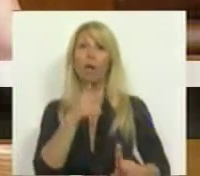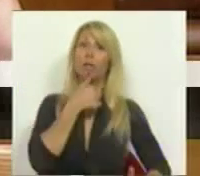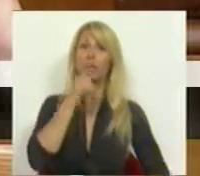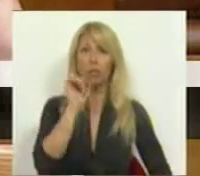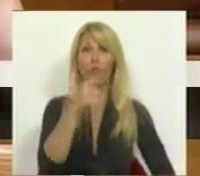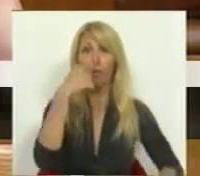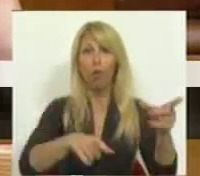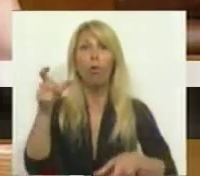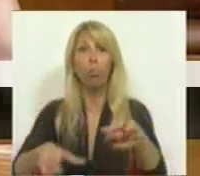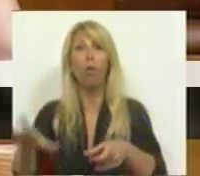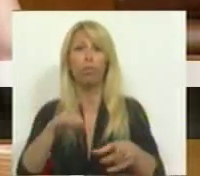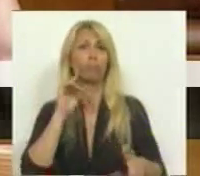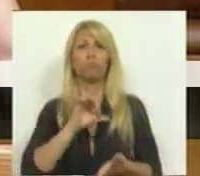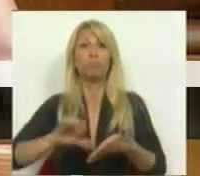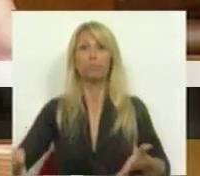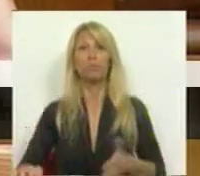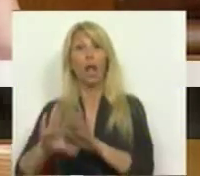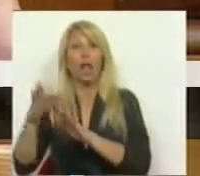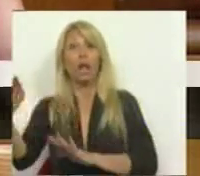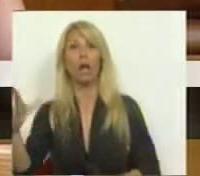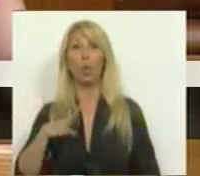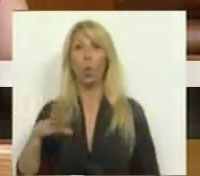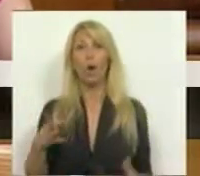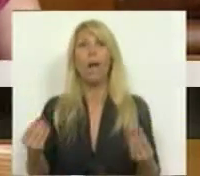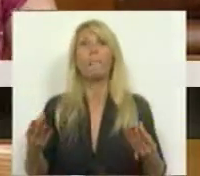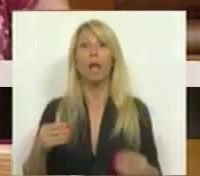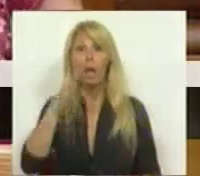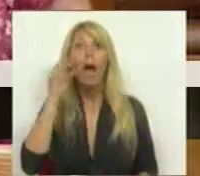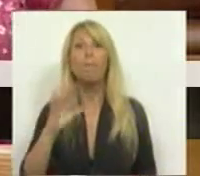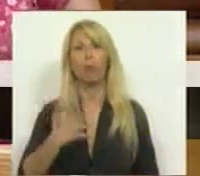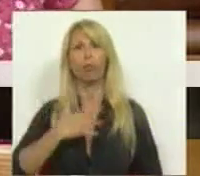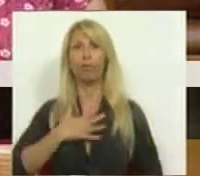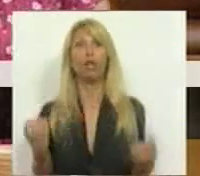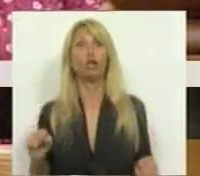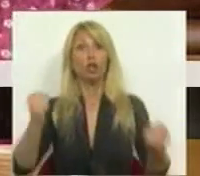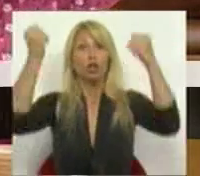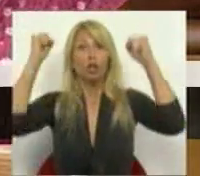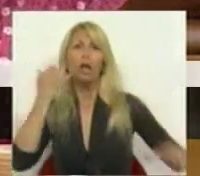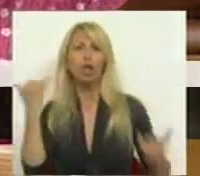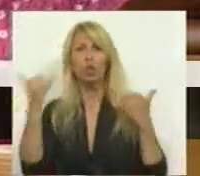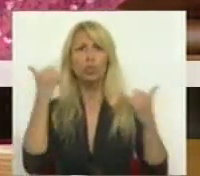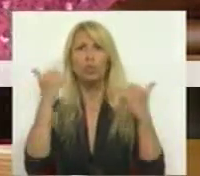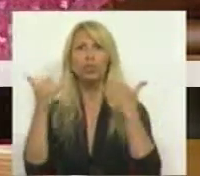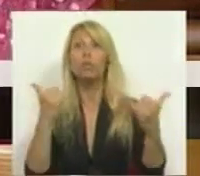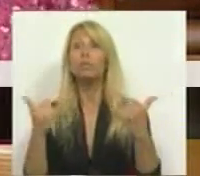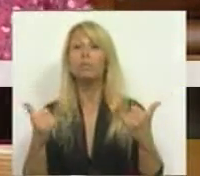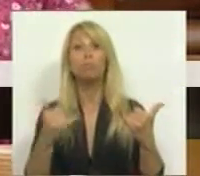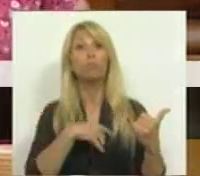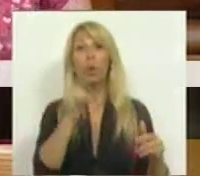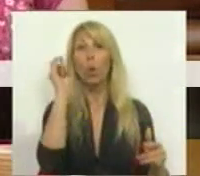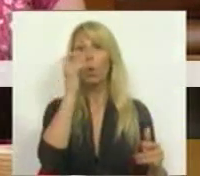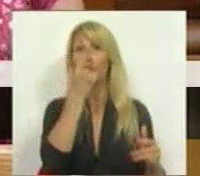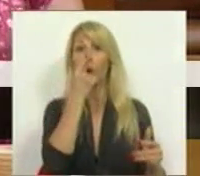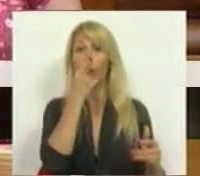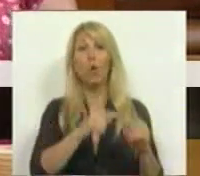A direita tem medo, a banca não quer e enerva-se e faz telefonemas. Durão Barroso e Merkel também não querem.